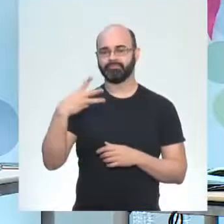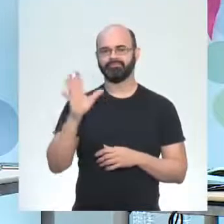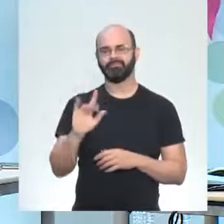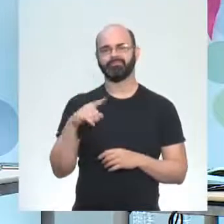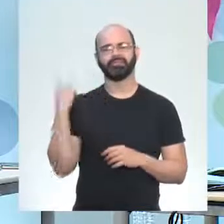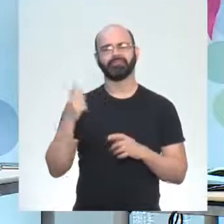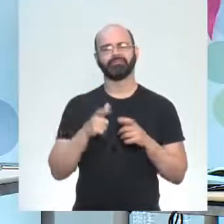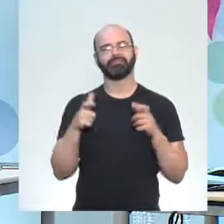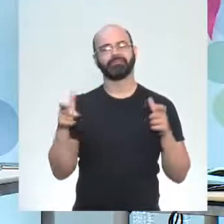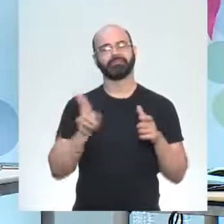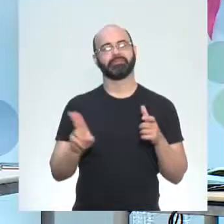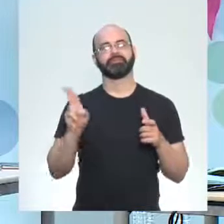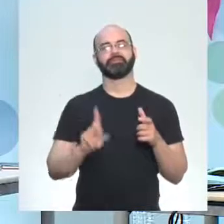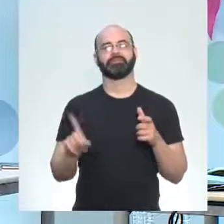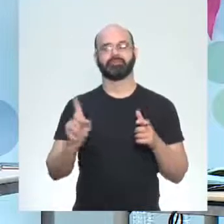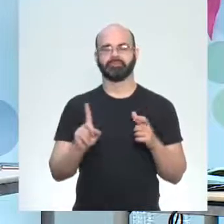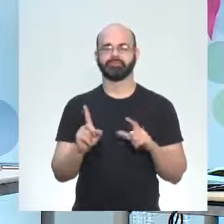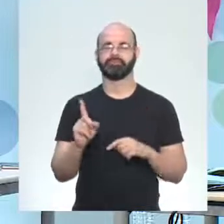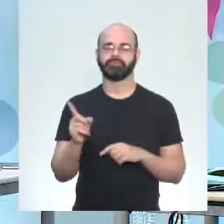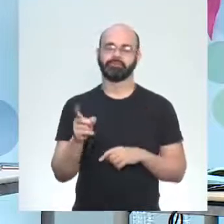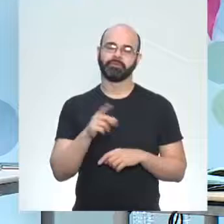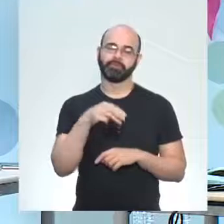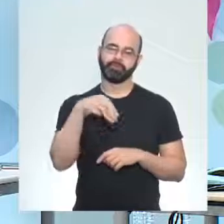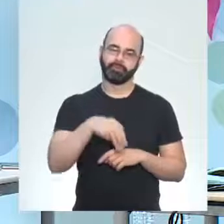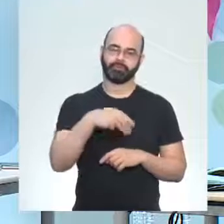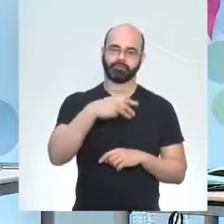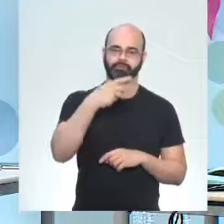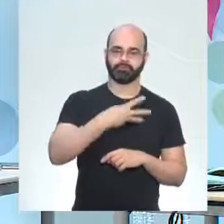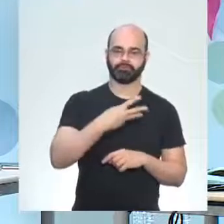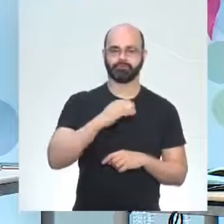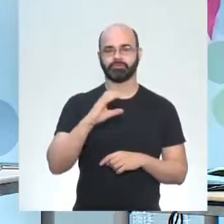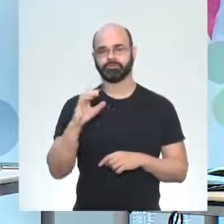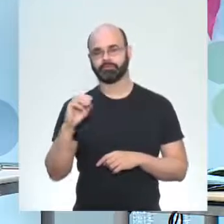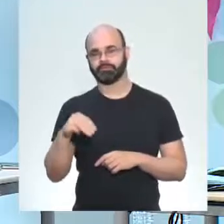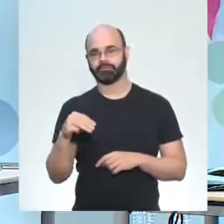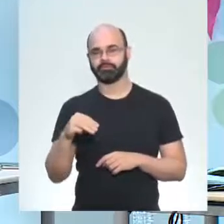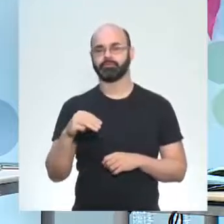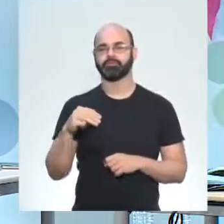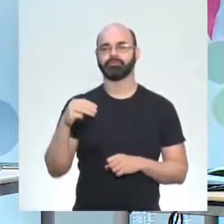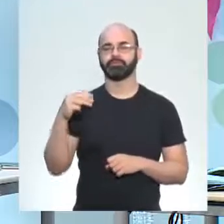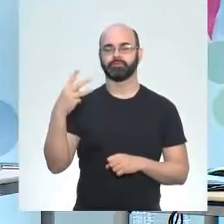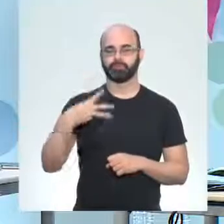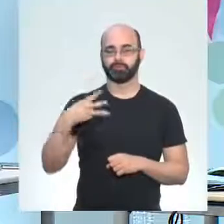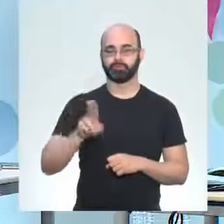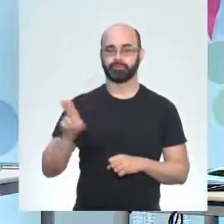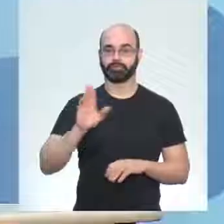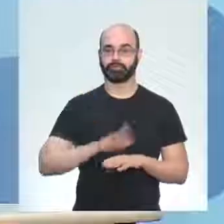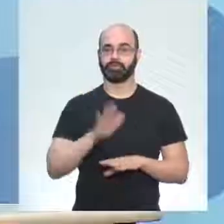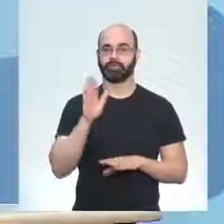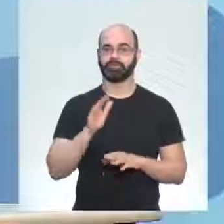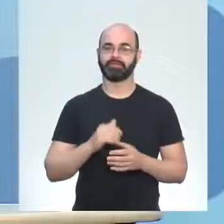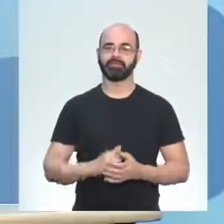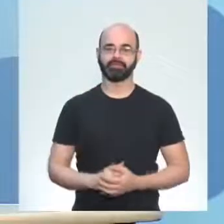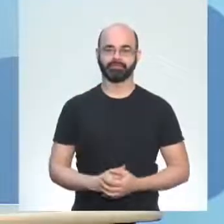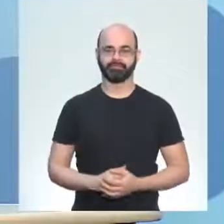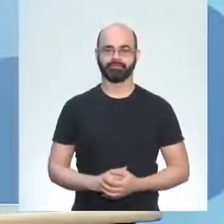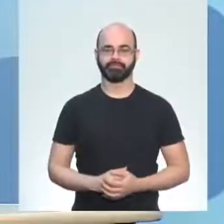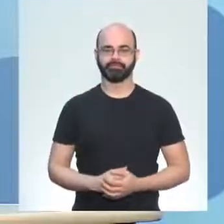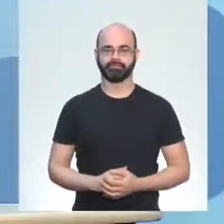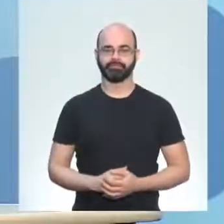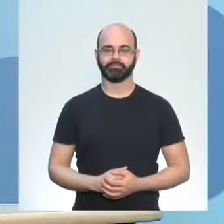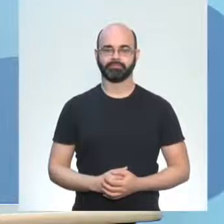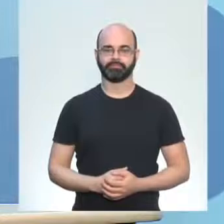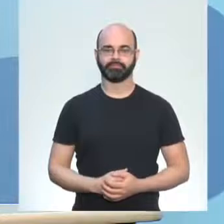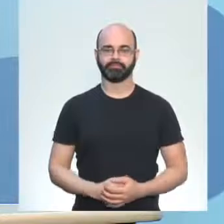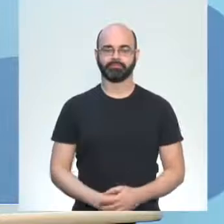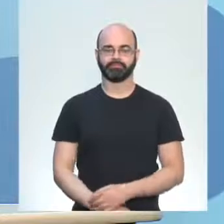utilizada assim. A gente utiliza mais o metro cúbico e mais o centímetro cúbico no dia a dia. Tá bom? Inclusive o professor Felipe aqui colocou, eu